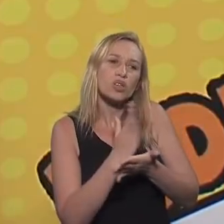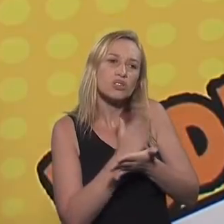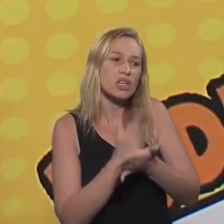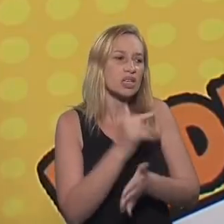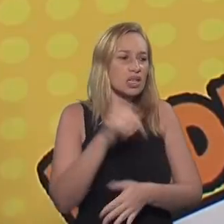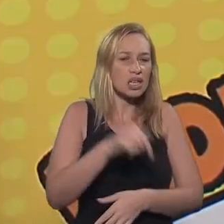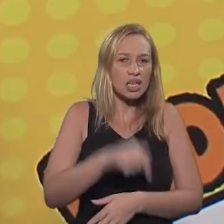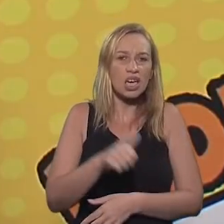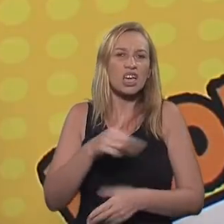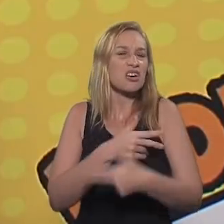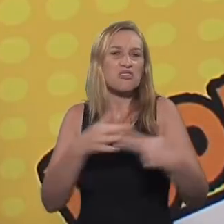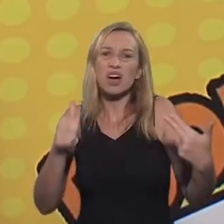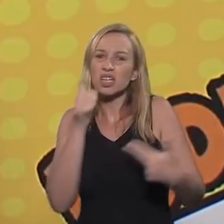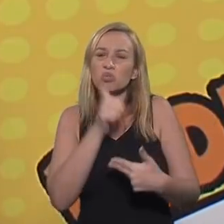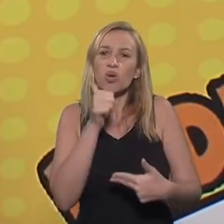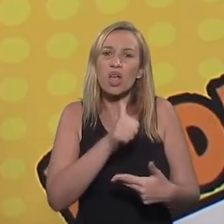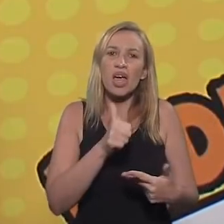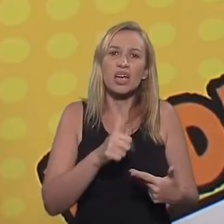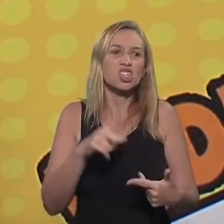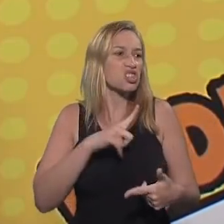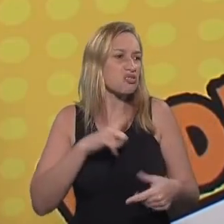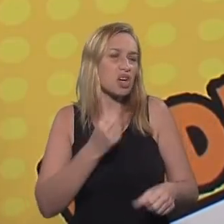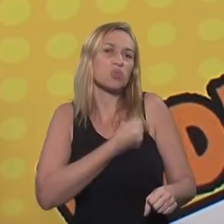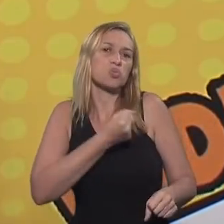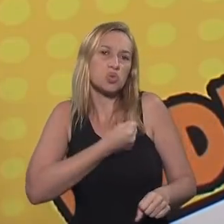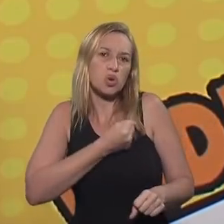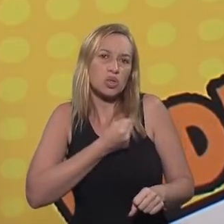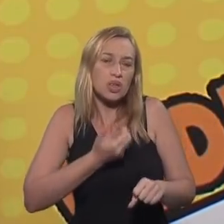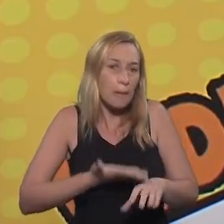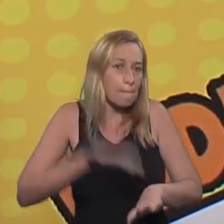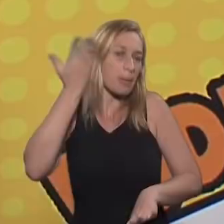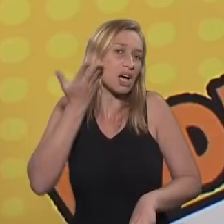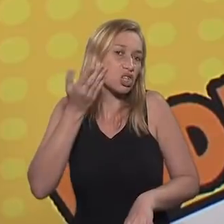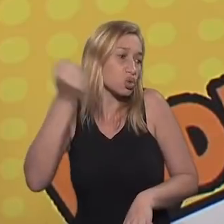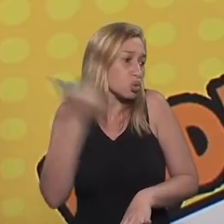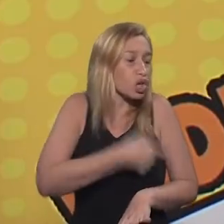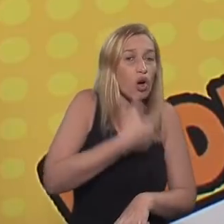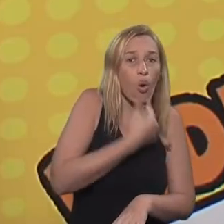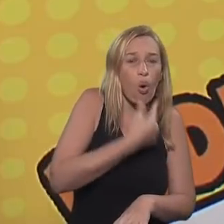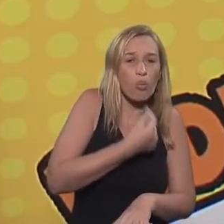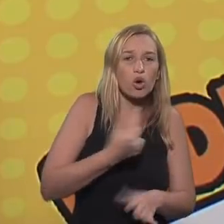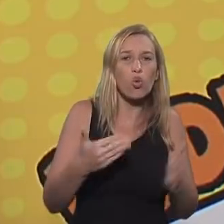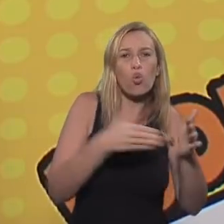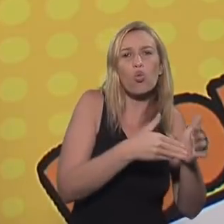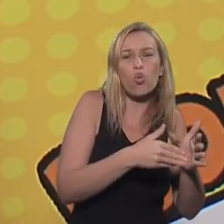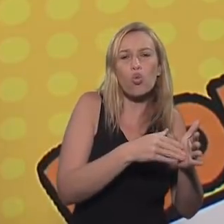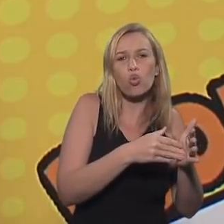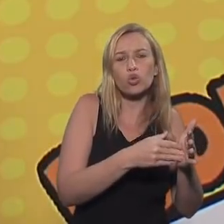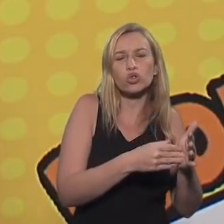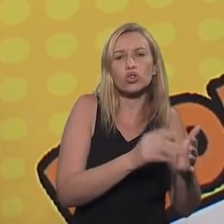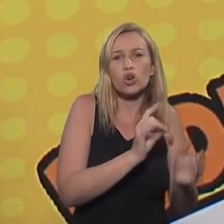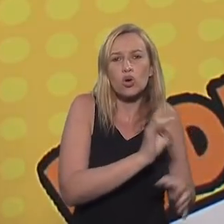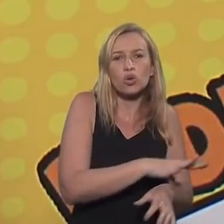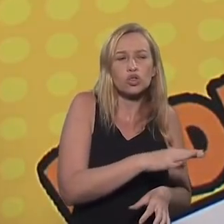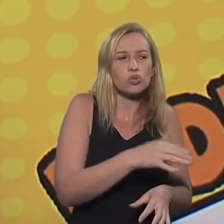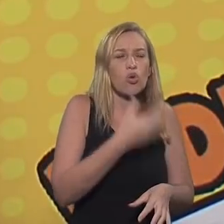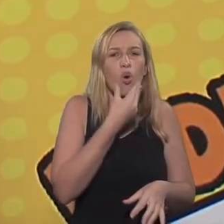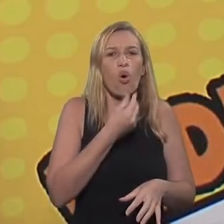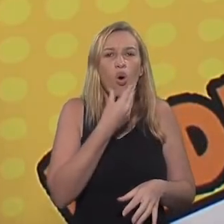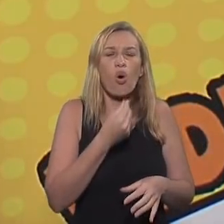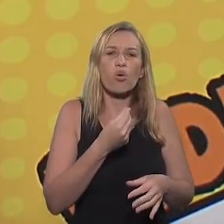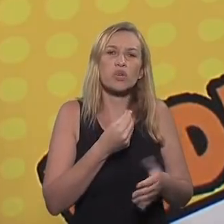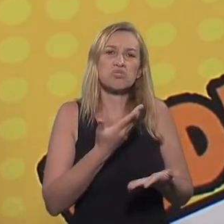que elas, as mulheres, muitas mulheres tiveram uma pontuação até maior do que a dos homens, né? O último homem que entrou nesse